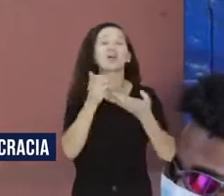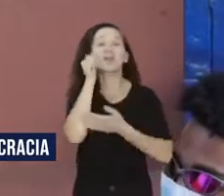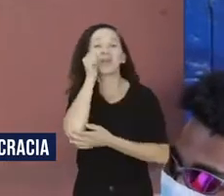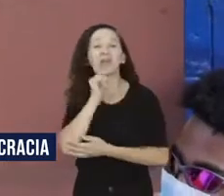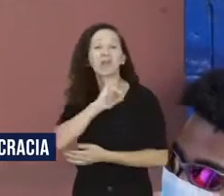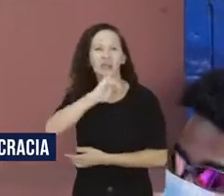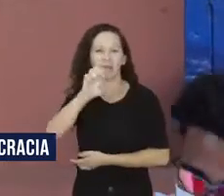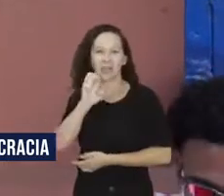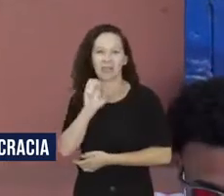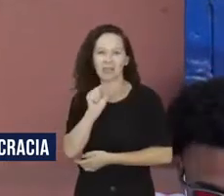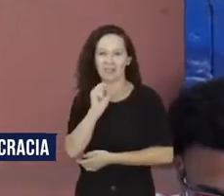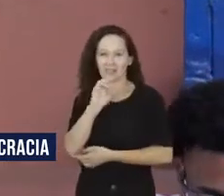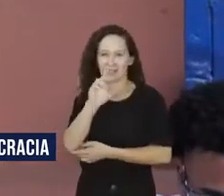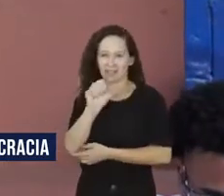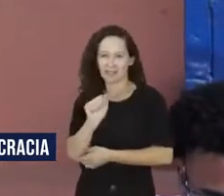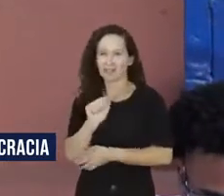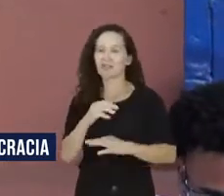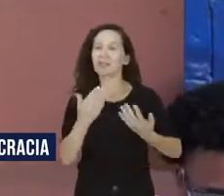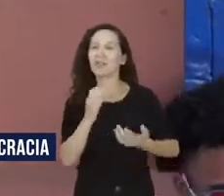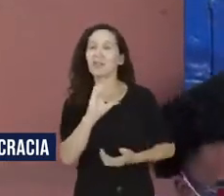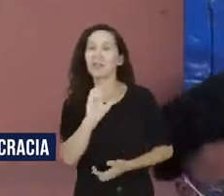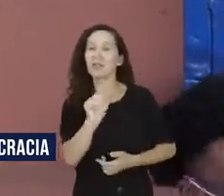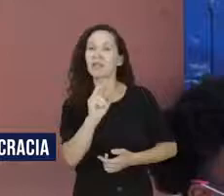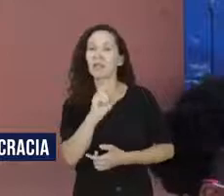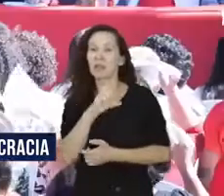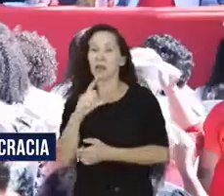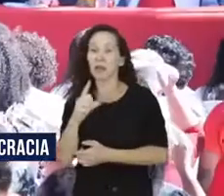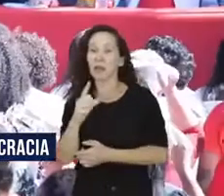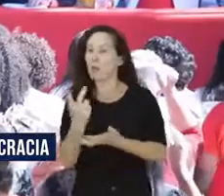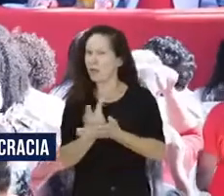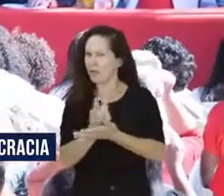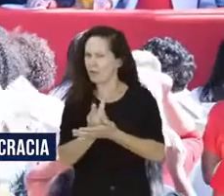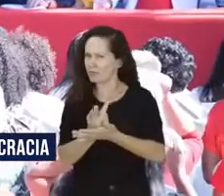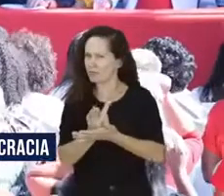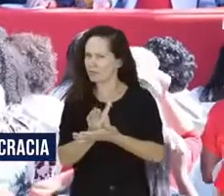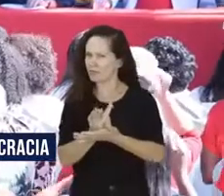Caroline, houve um equívoco. Pode vir.